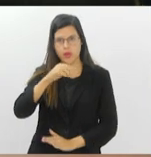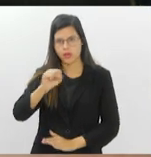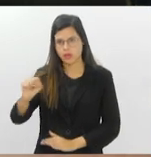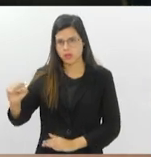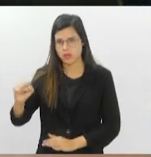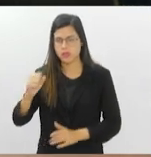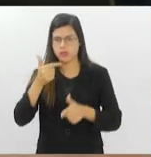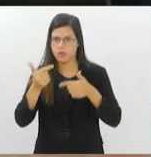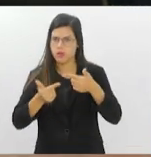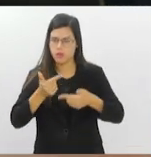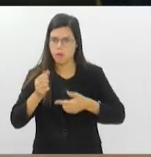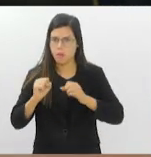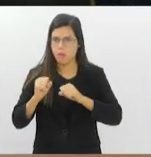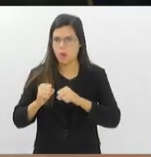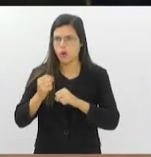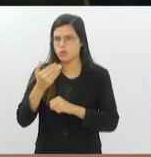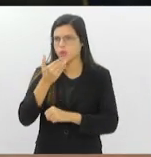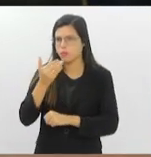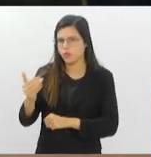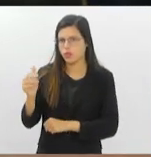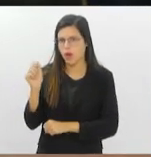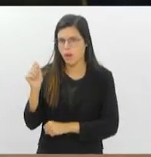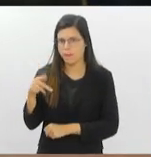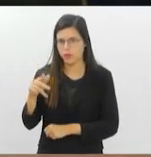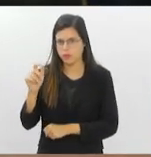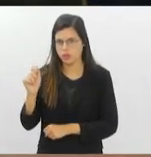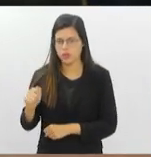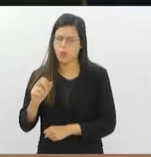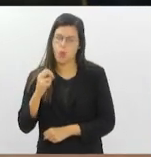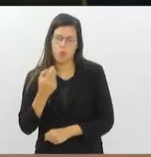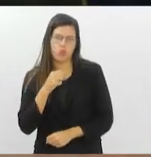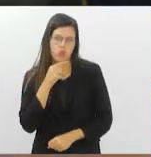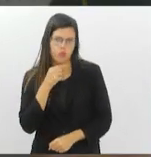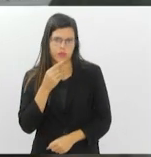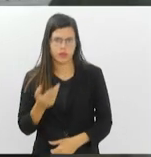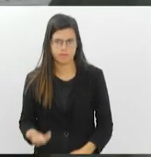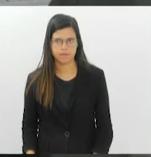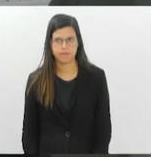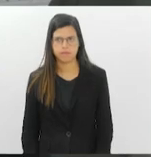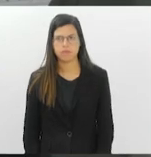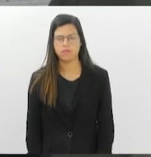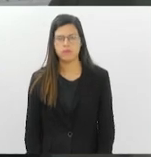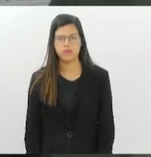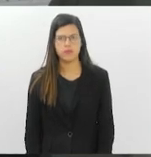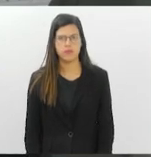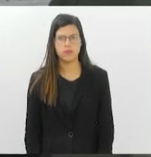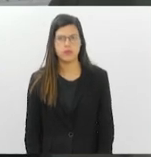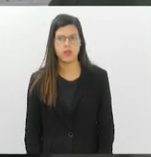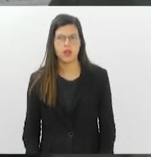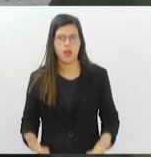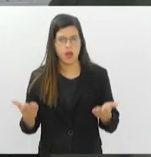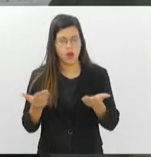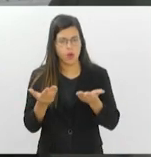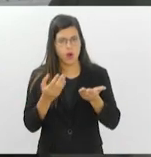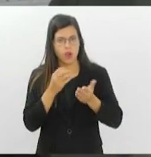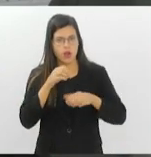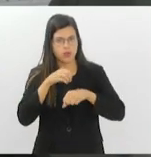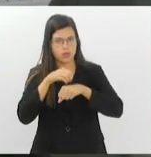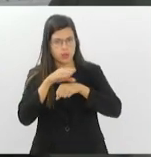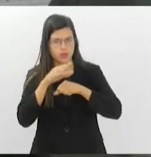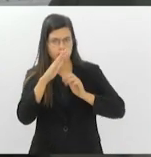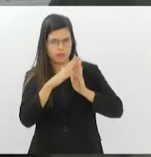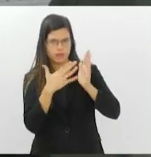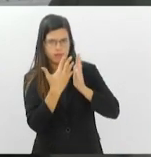trabalhadores possam dar entrada no pedido de aposentadoria ou tirar dúvidas confira agora as dicas da nossa